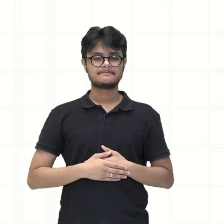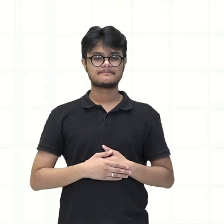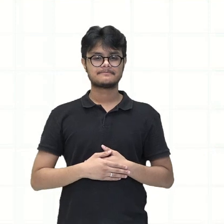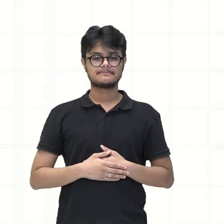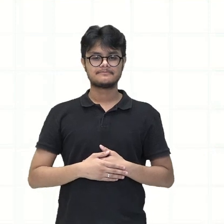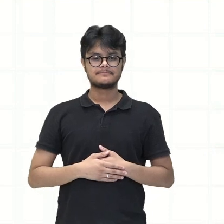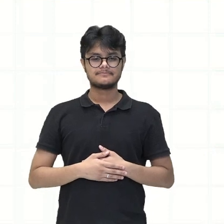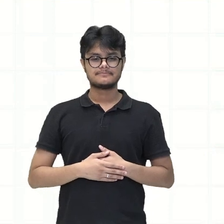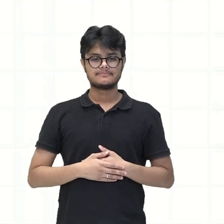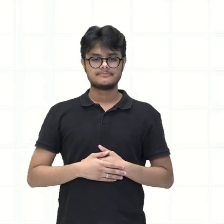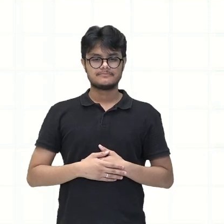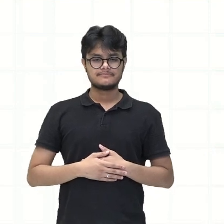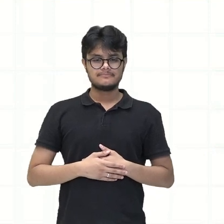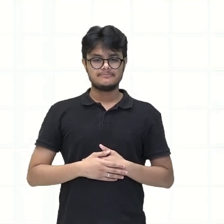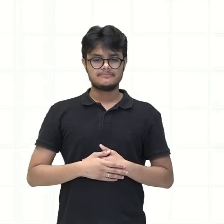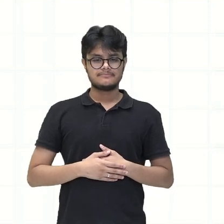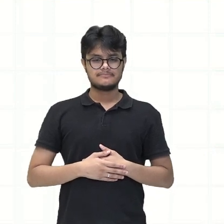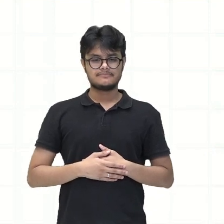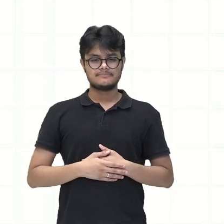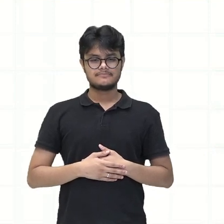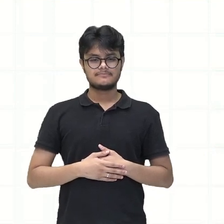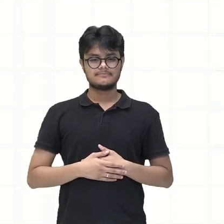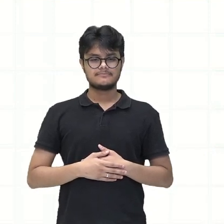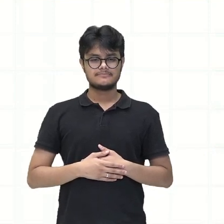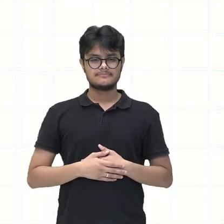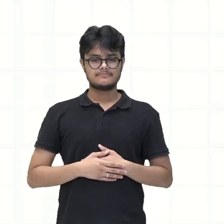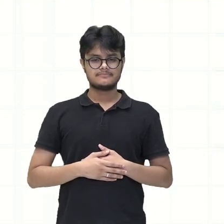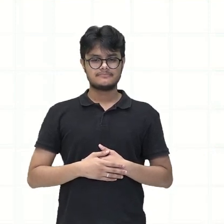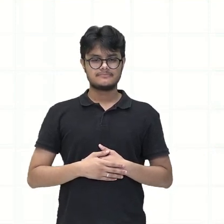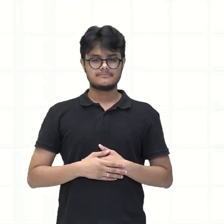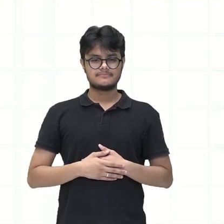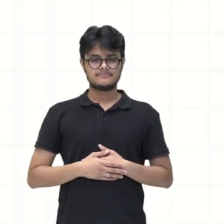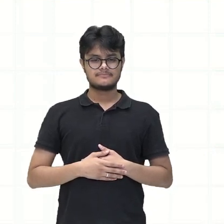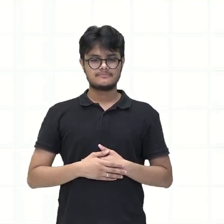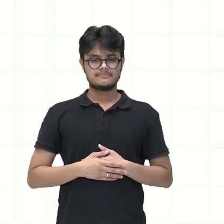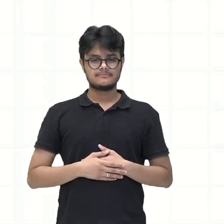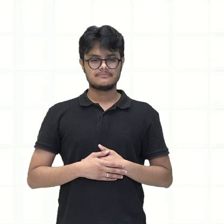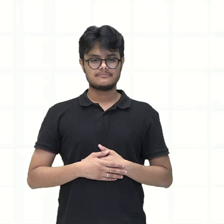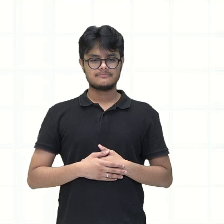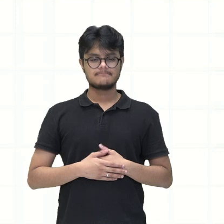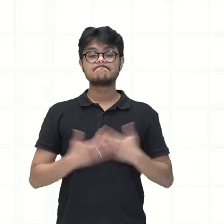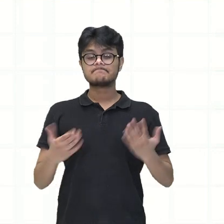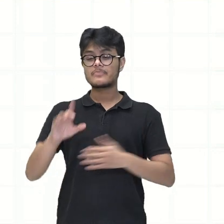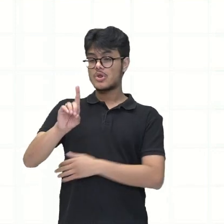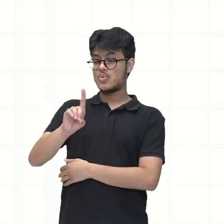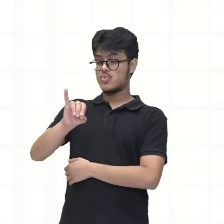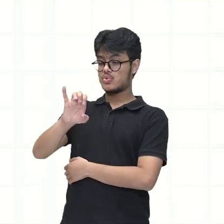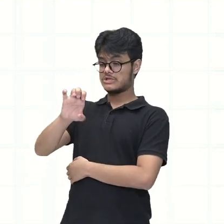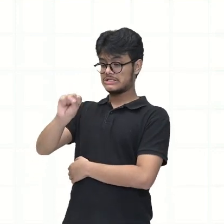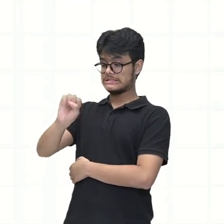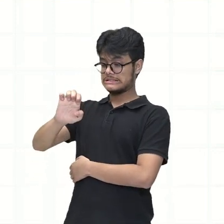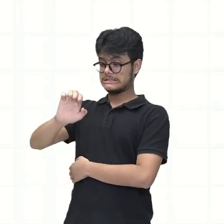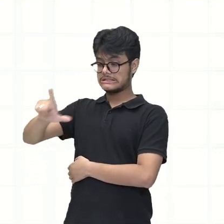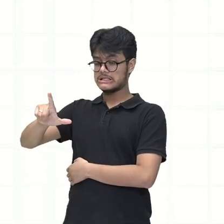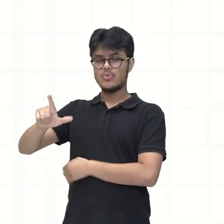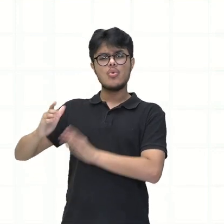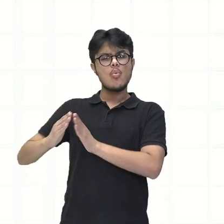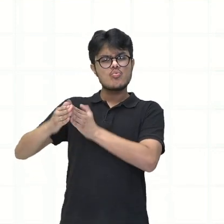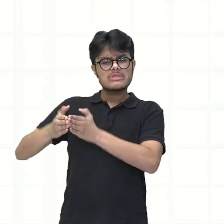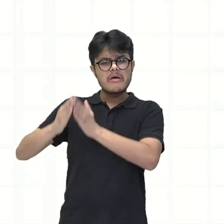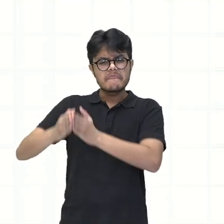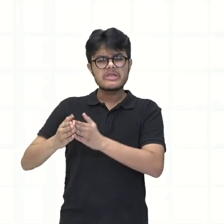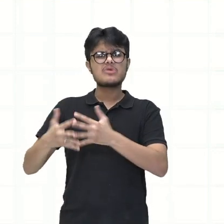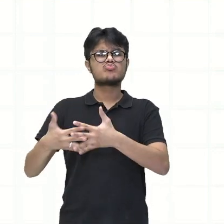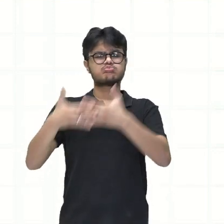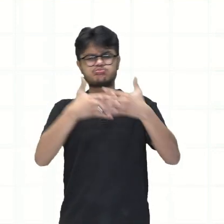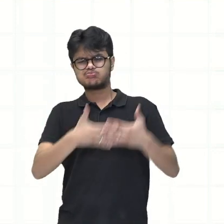carros menores, nos carros de passeio, o diesel sendo utilizado em caminhões, né? Em navios, barcos grandes,